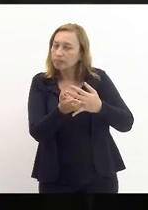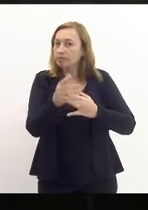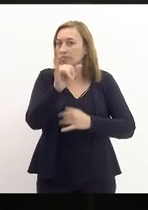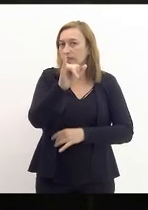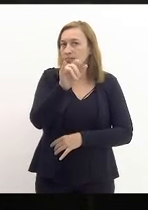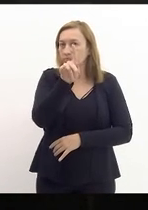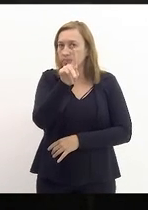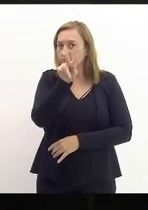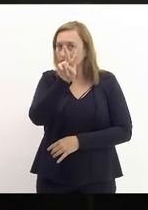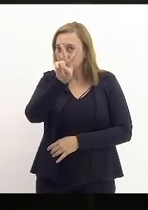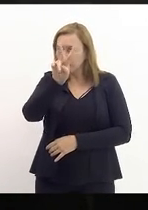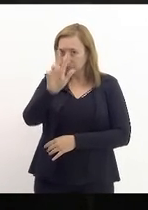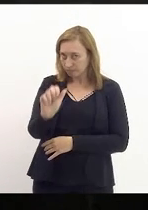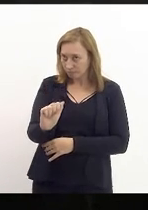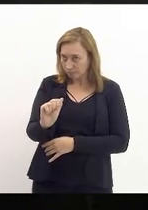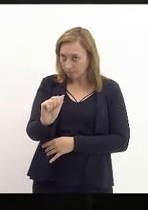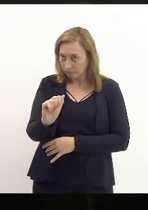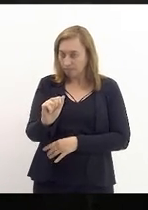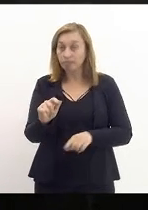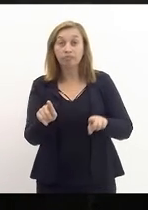IPVA e